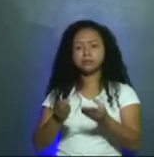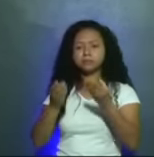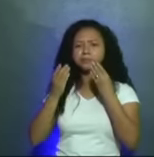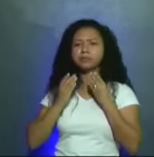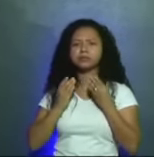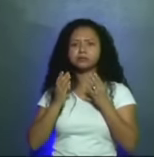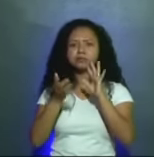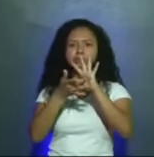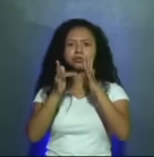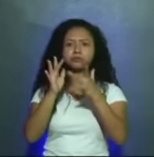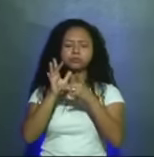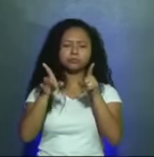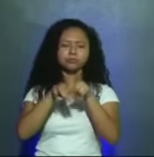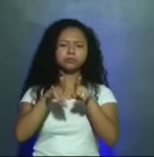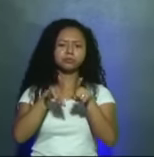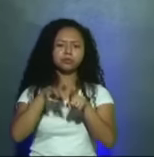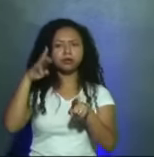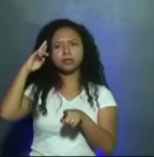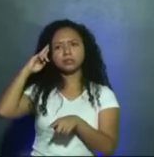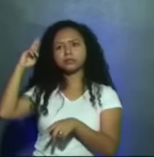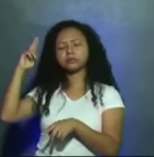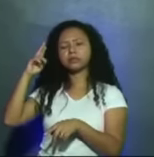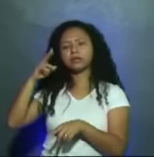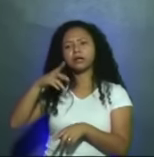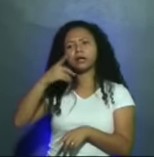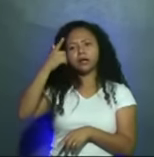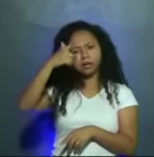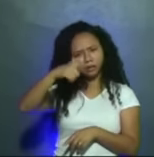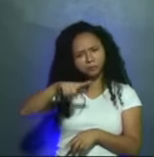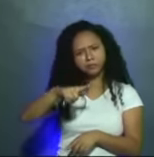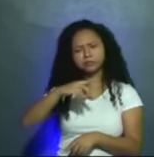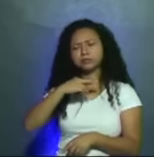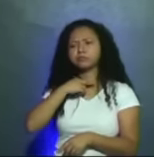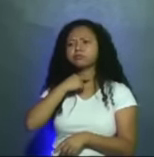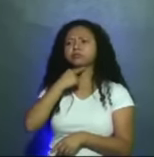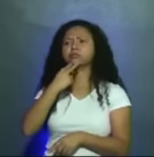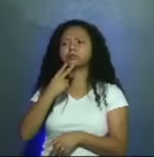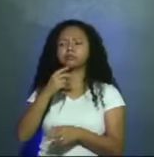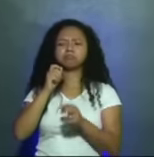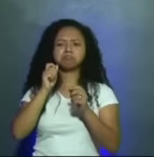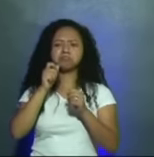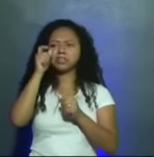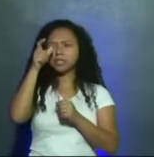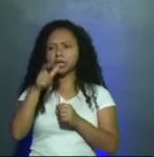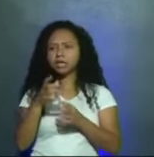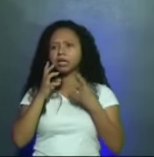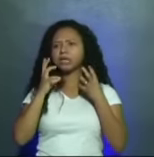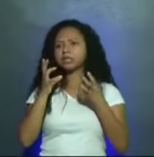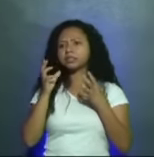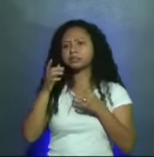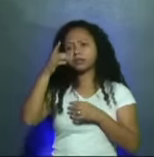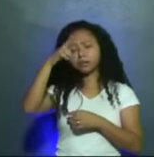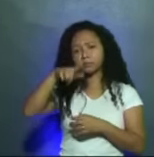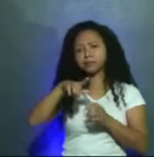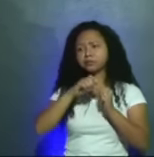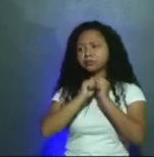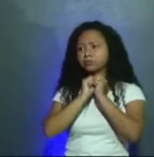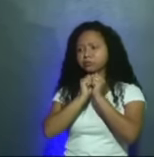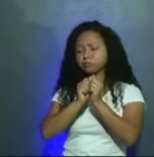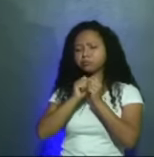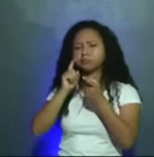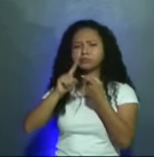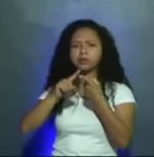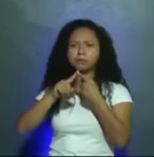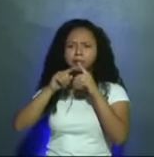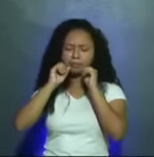Senhor. Então diga em voz alta, quem quiser também da congregação repetir juntamente com essas pessoas preciosas,